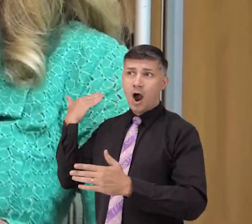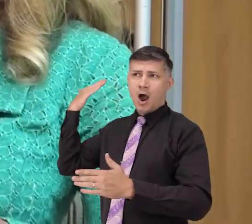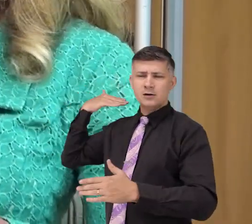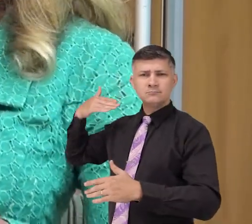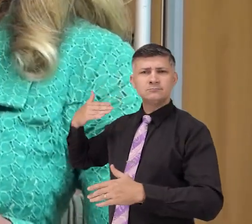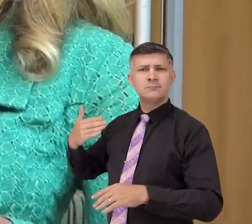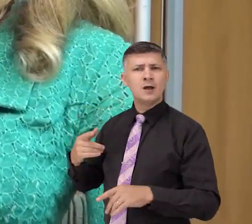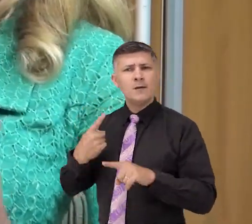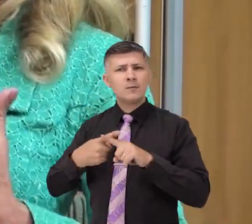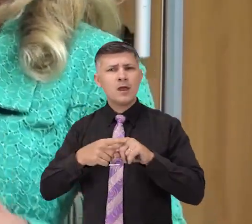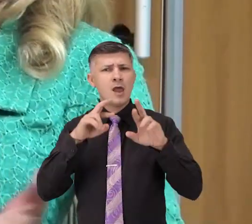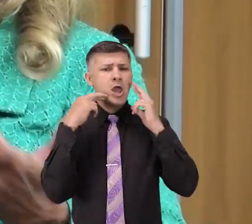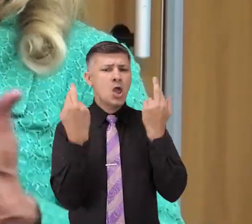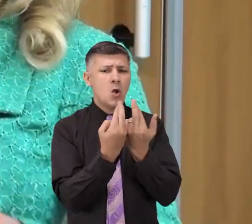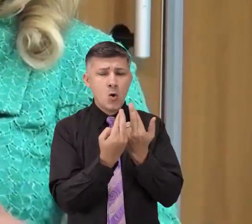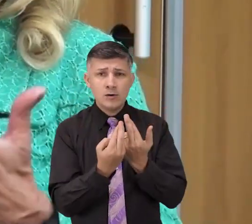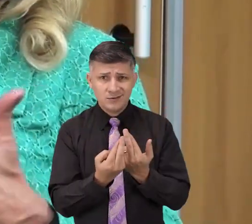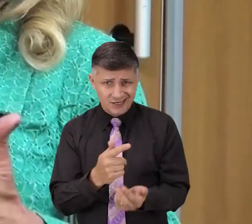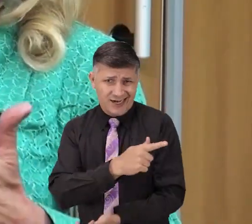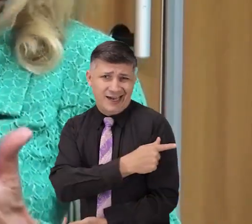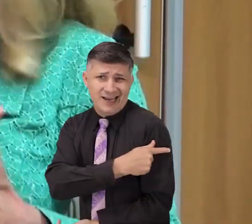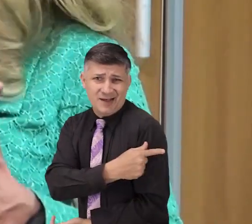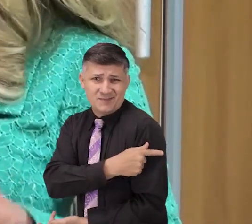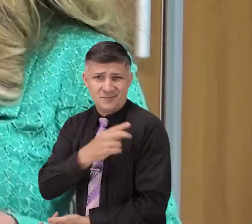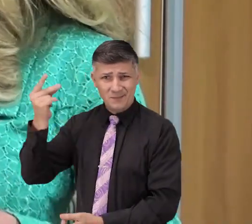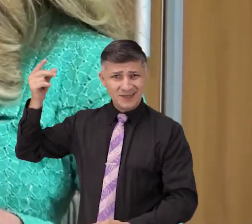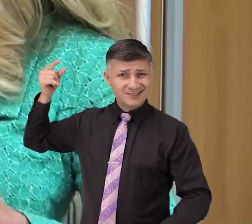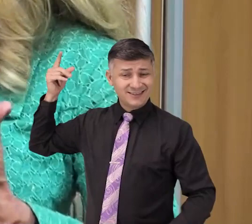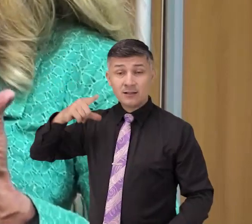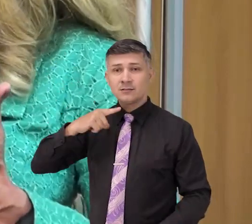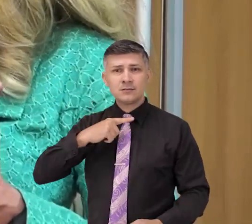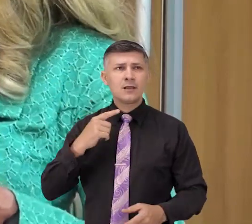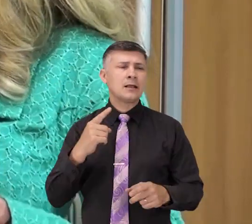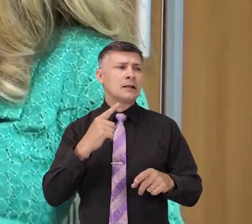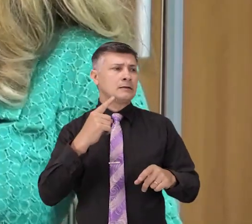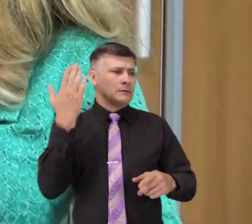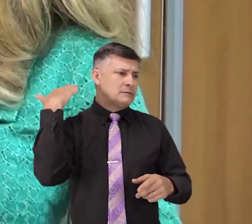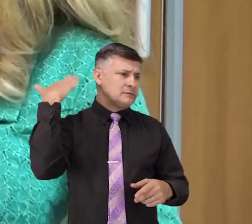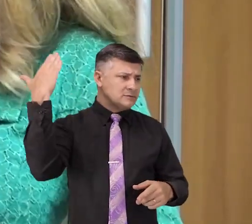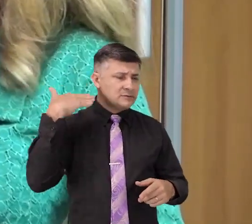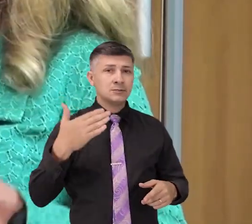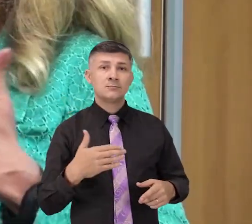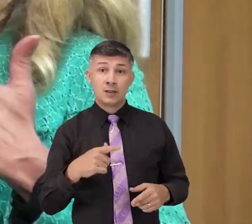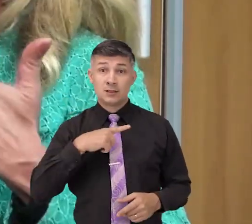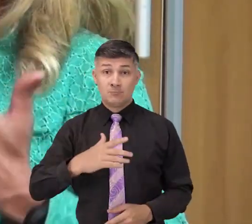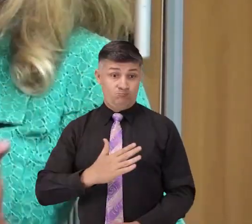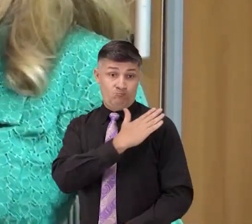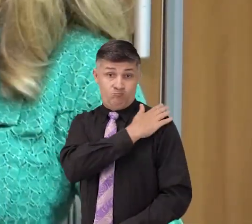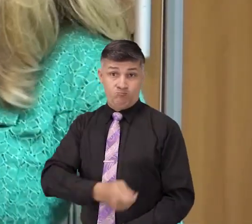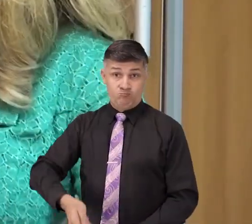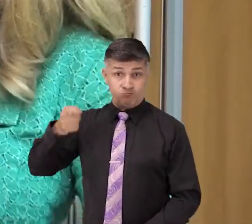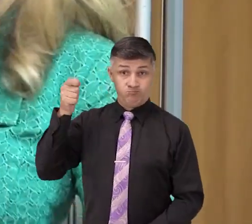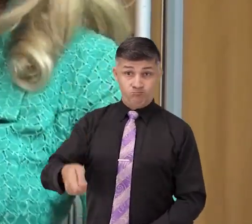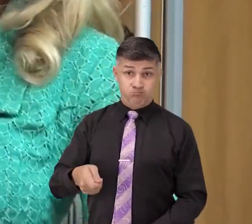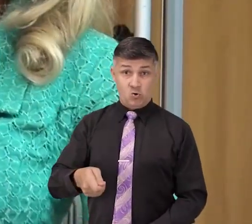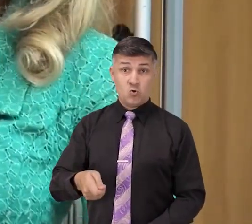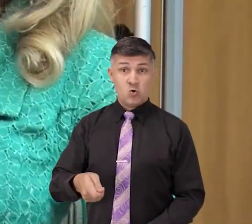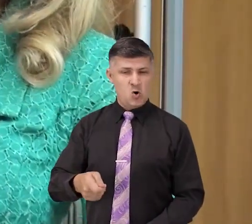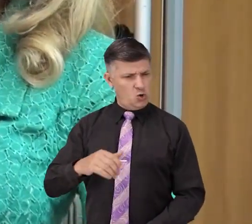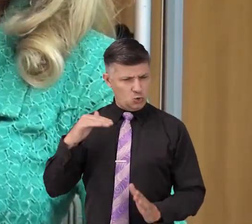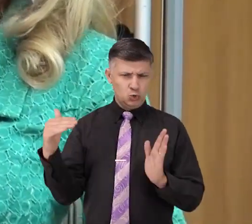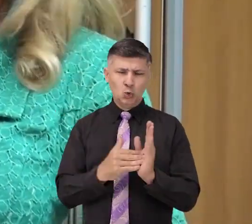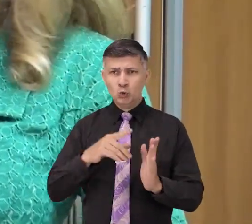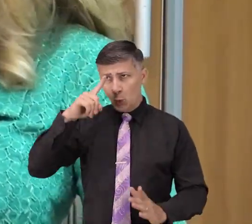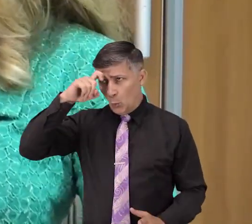porque eu participei de reuniões de Grêmio, numa época que era uma época muito complicada, nós estávamos sob ditadura,